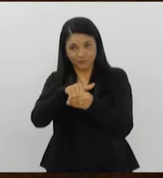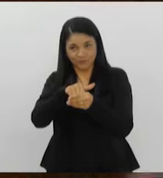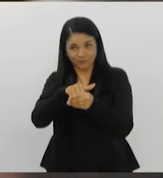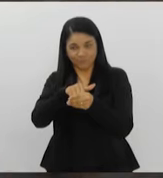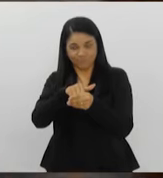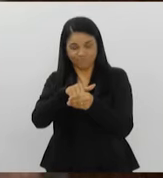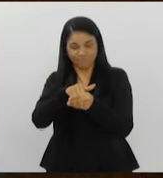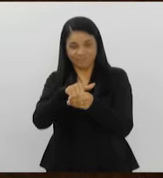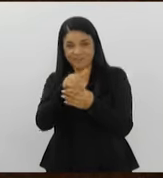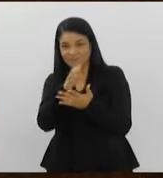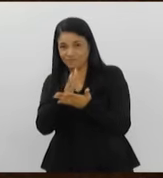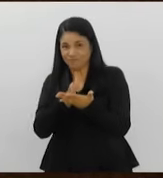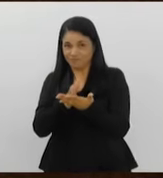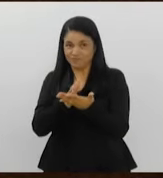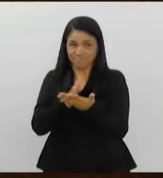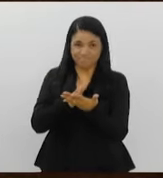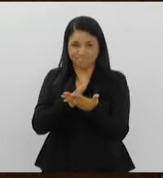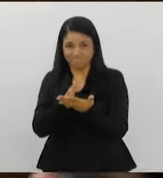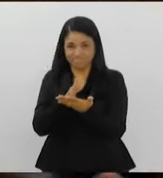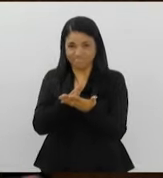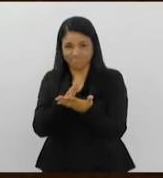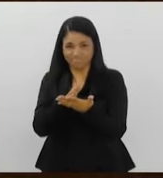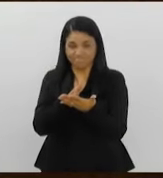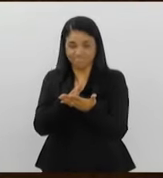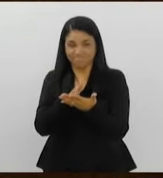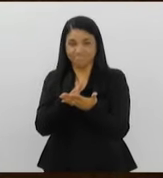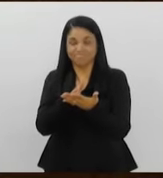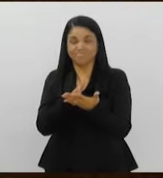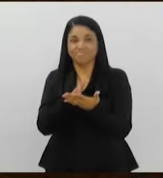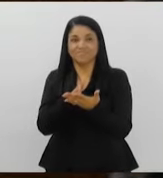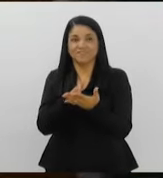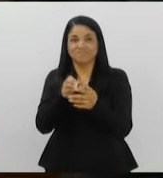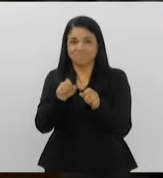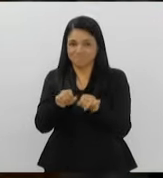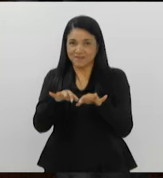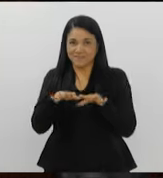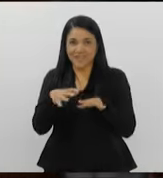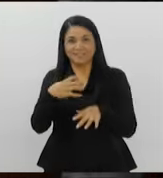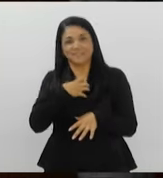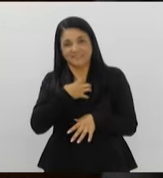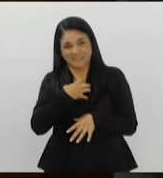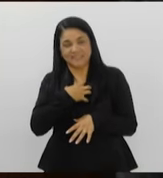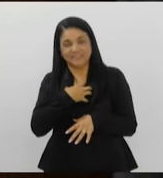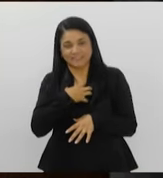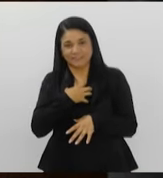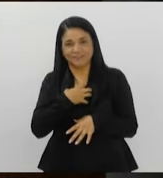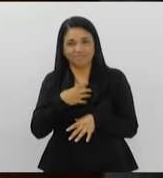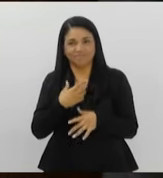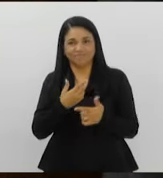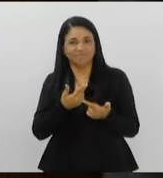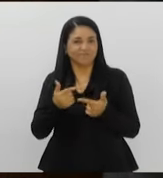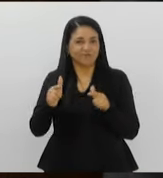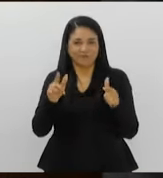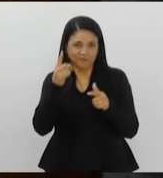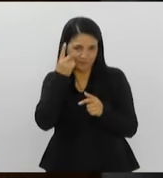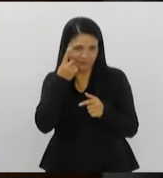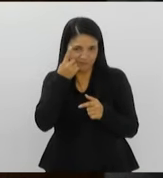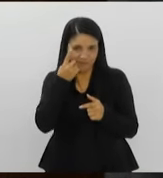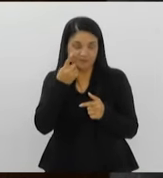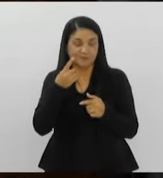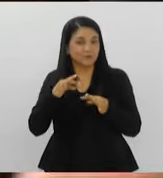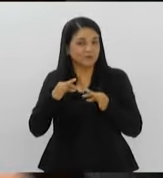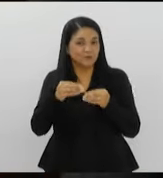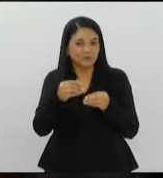coração dividido. Eu acho que é dessa forma como o plenário também se sente, porque todas as